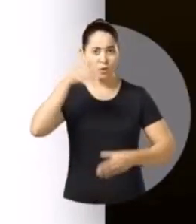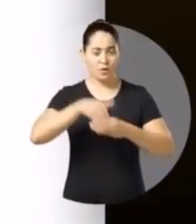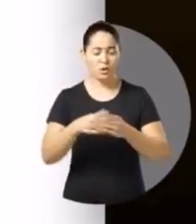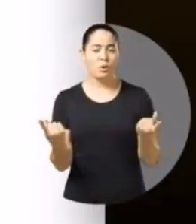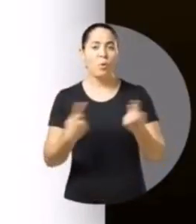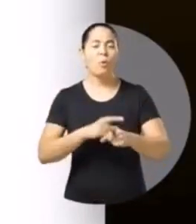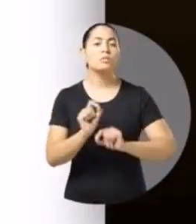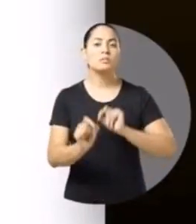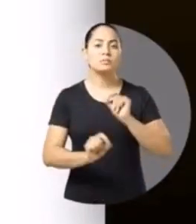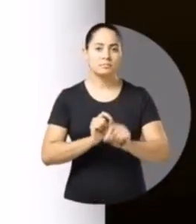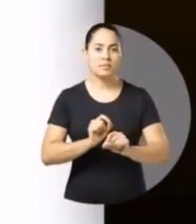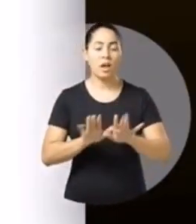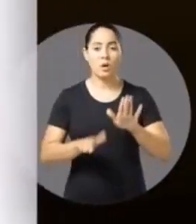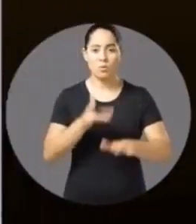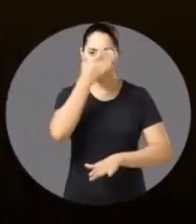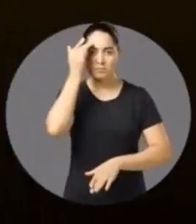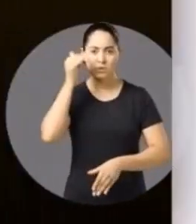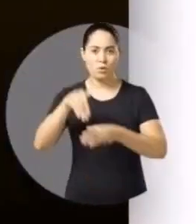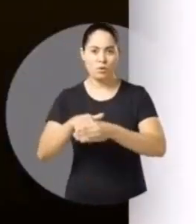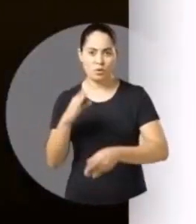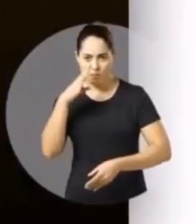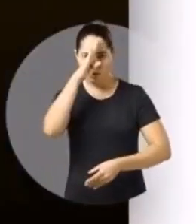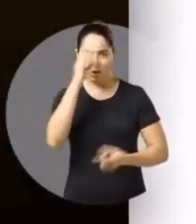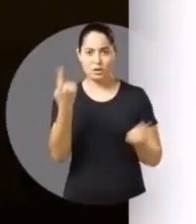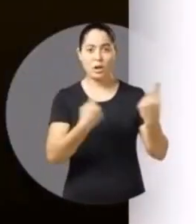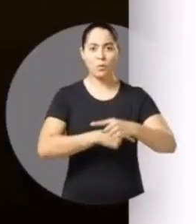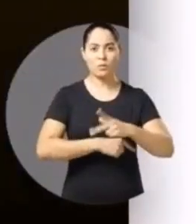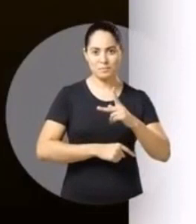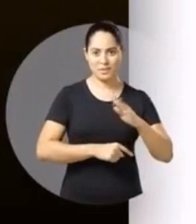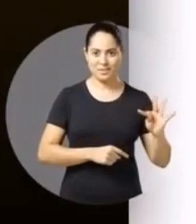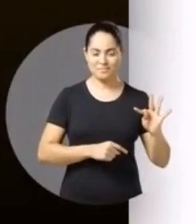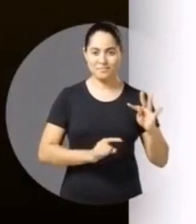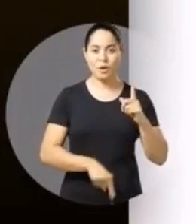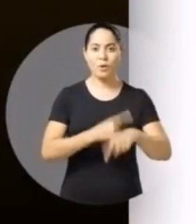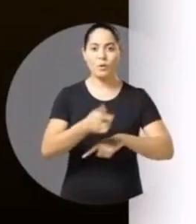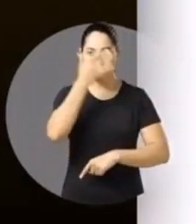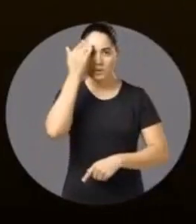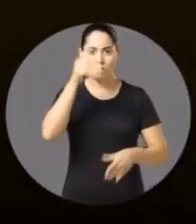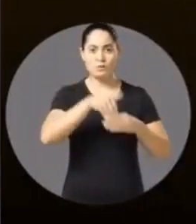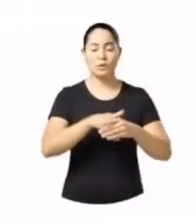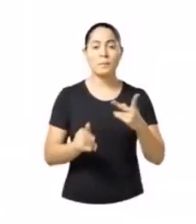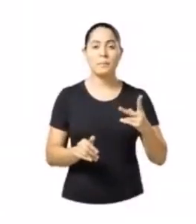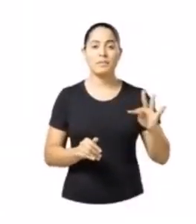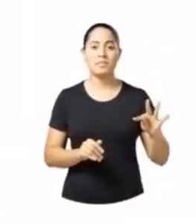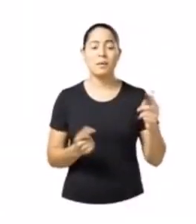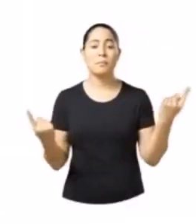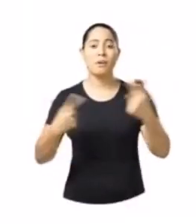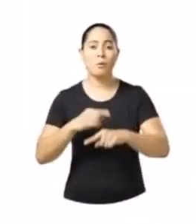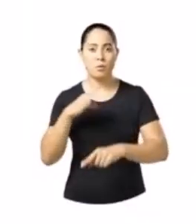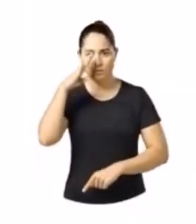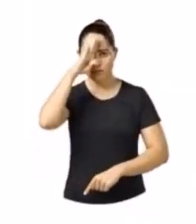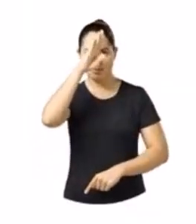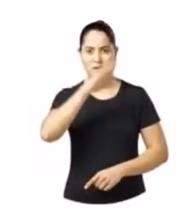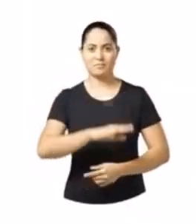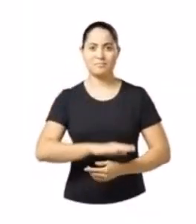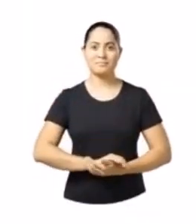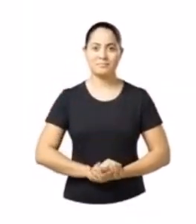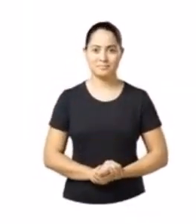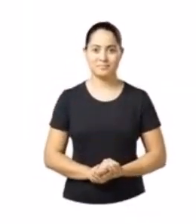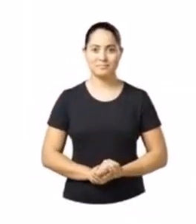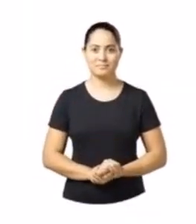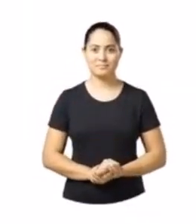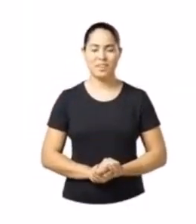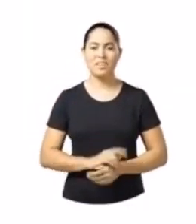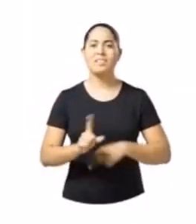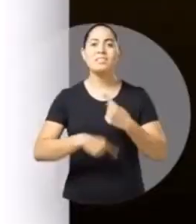tem muita gente votando contra. Uns votam no Bolsonaro porque são contra o PT. Outros votam no PT porque são contra o